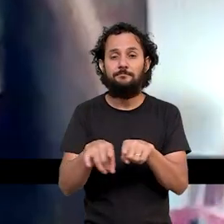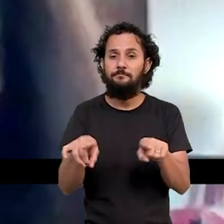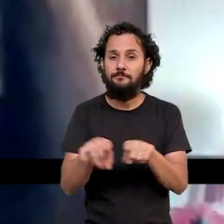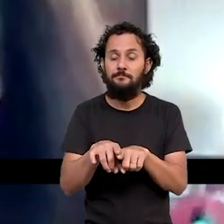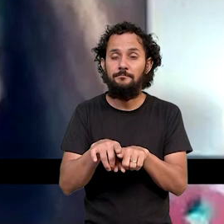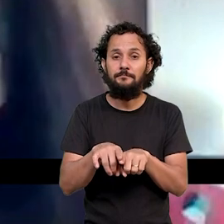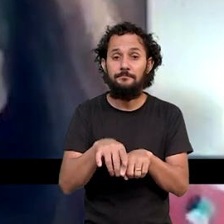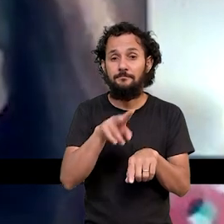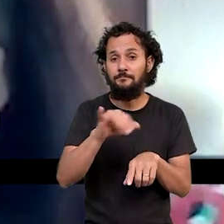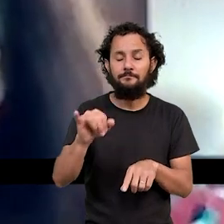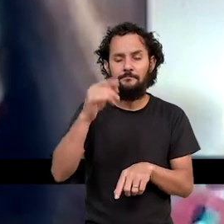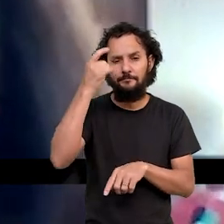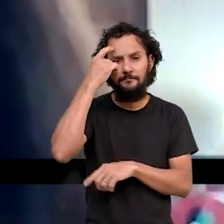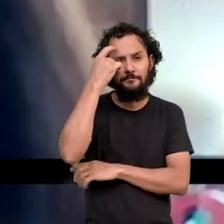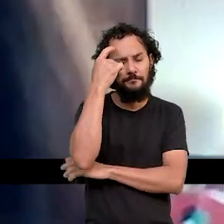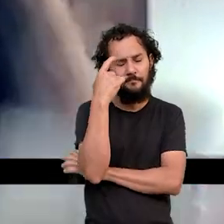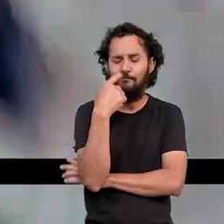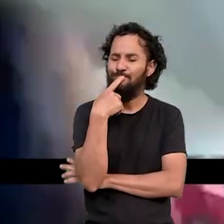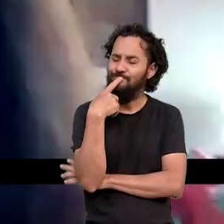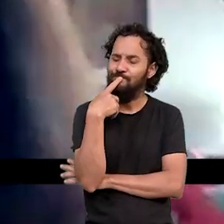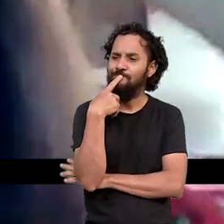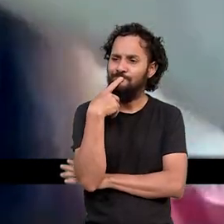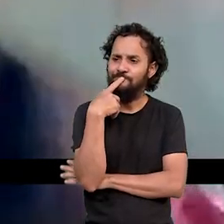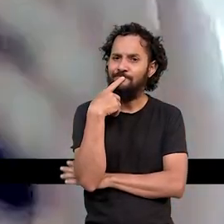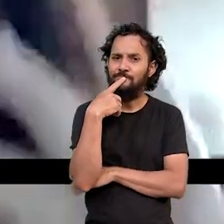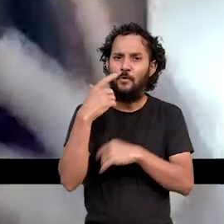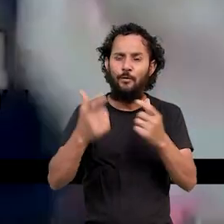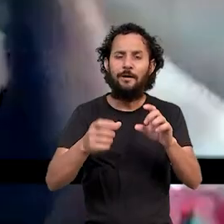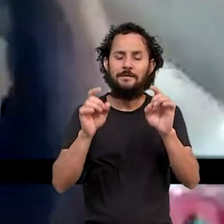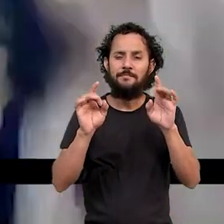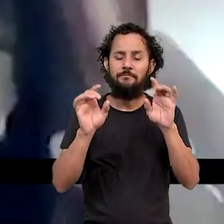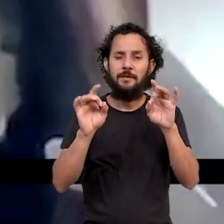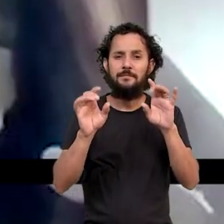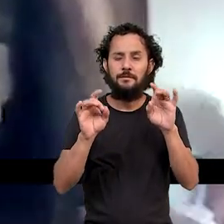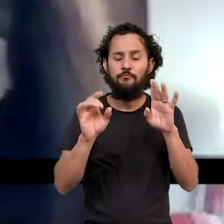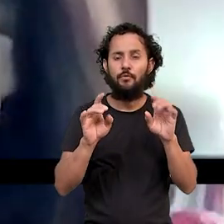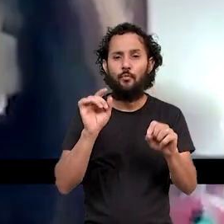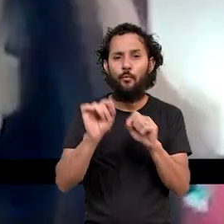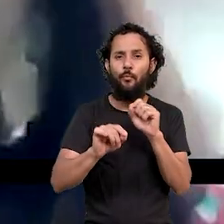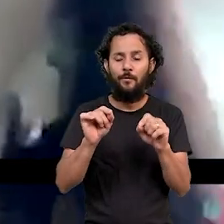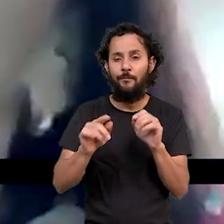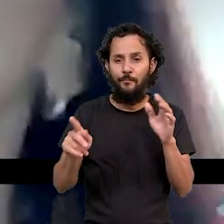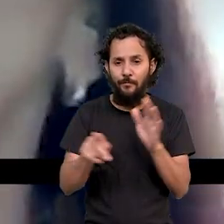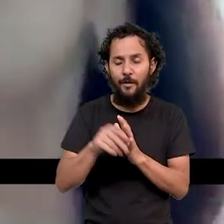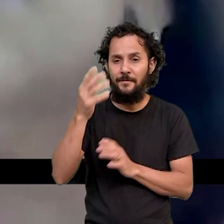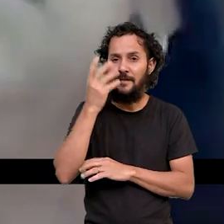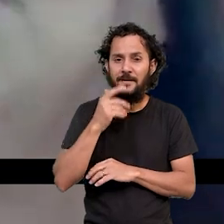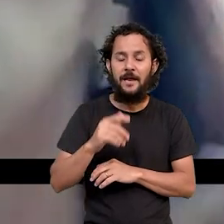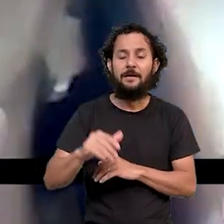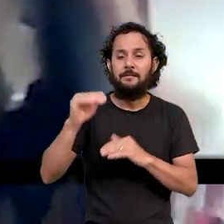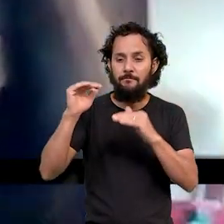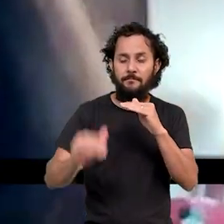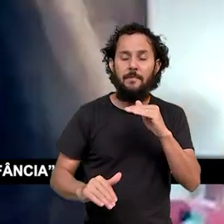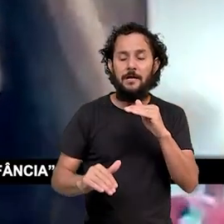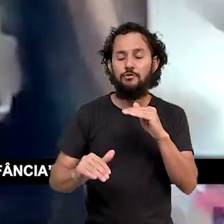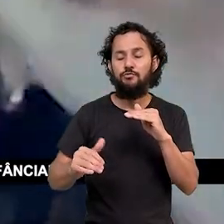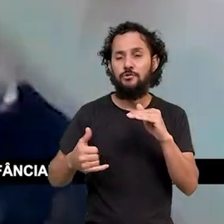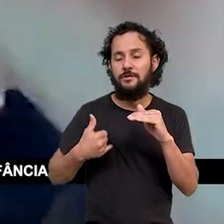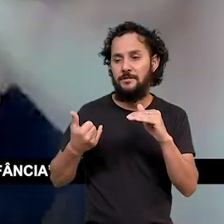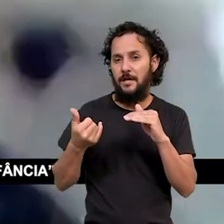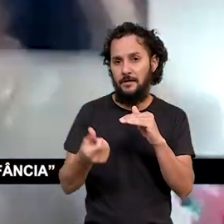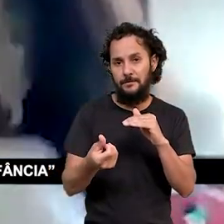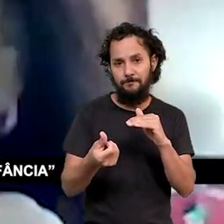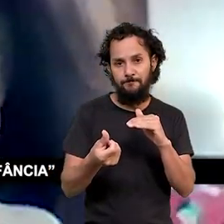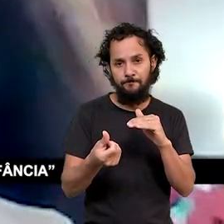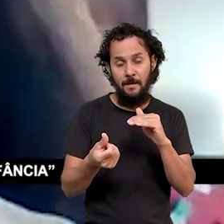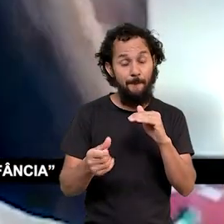consequentemente, ele vai pensar num espaço especificamente para as crianças menores de 6 anos,